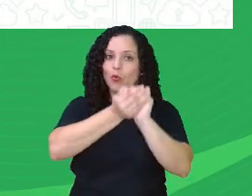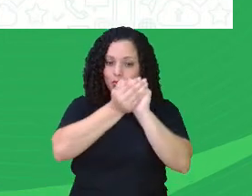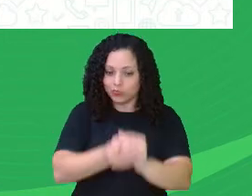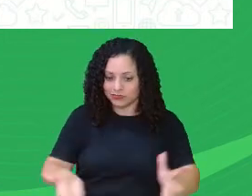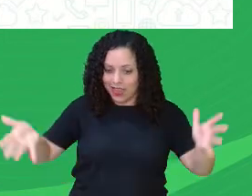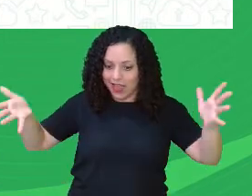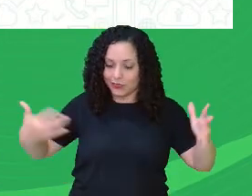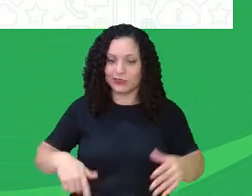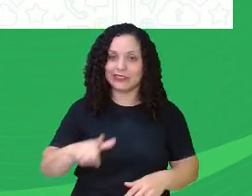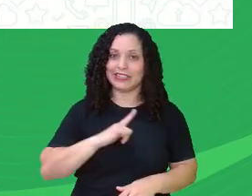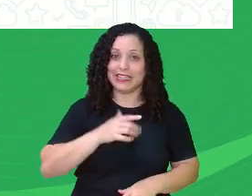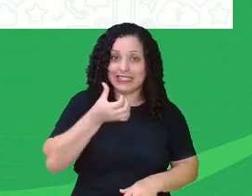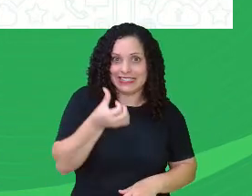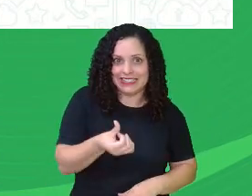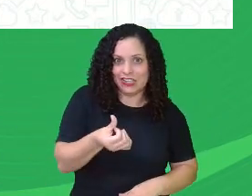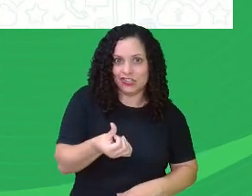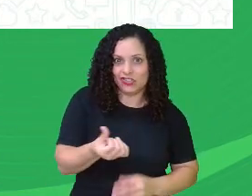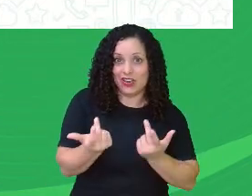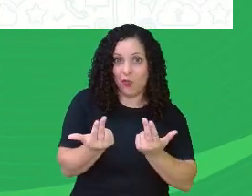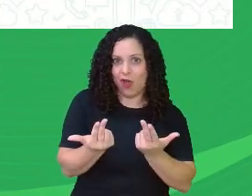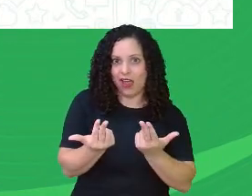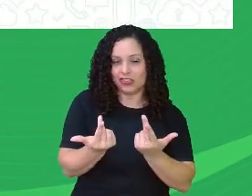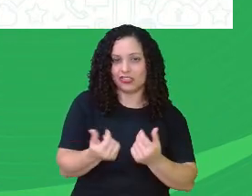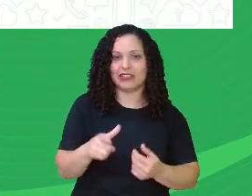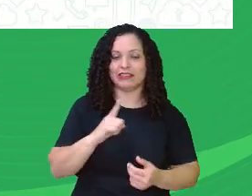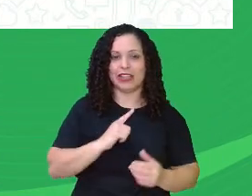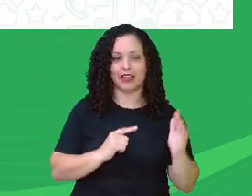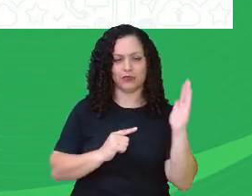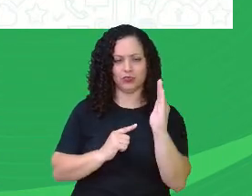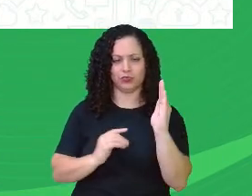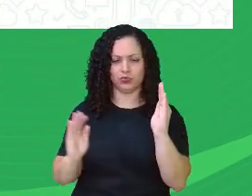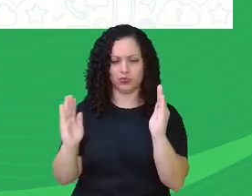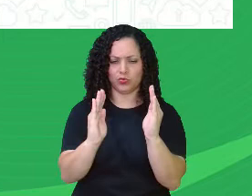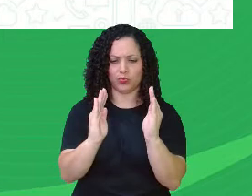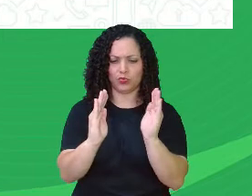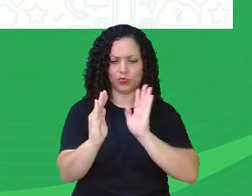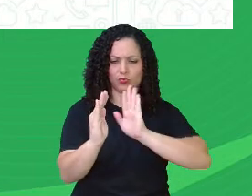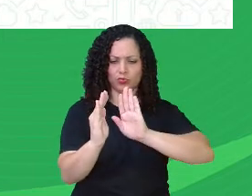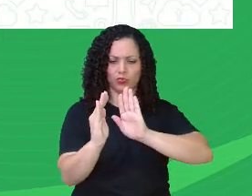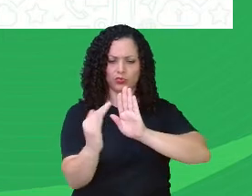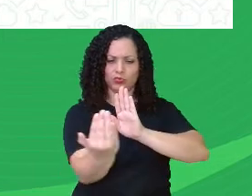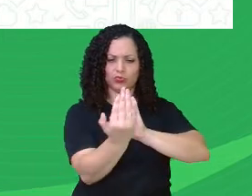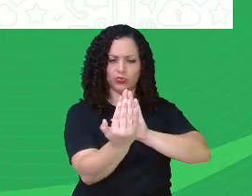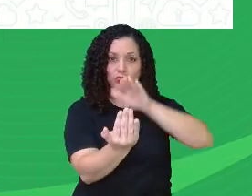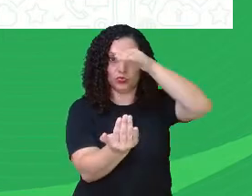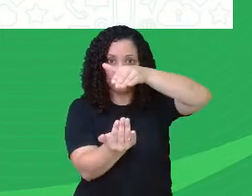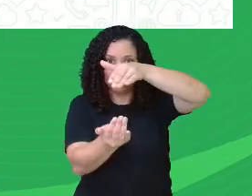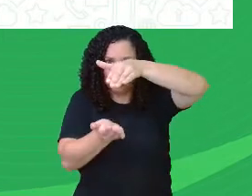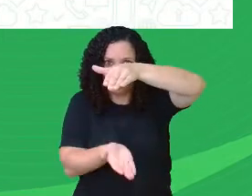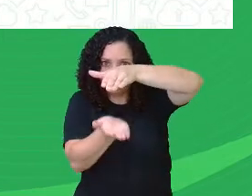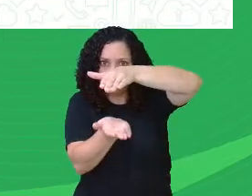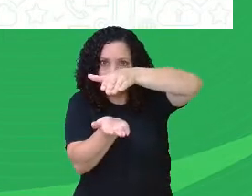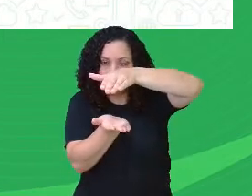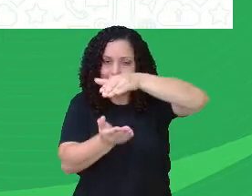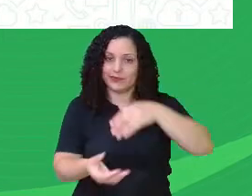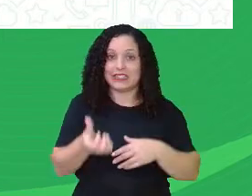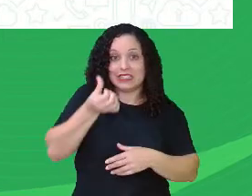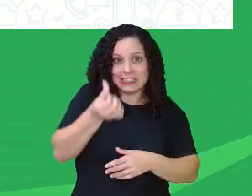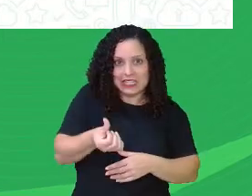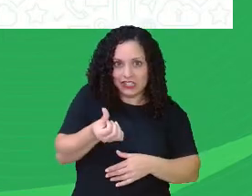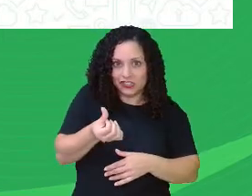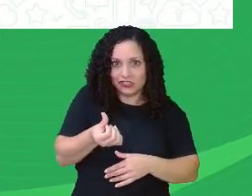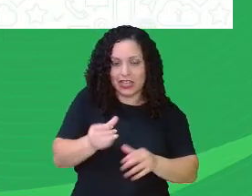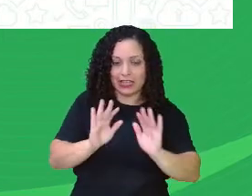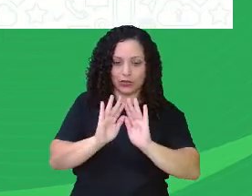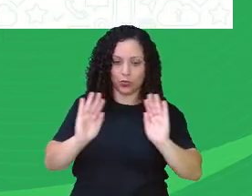6 quadrados idênticos. E o quadrado por si só já tem todos os lados iguais e são 6 deles, então quer dizer que